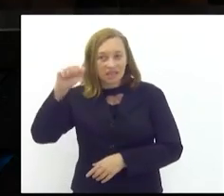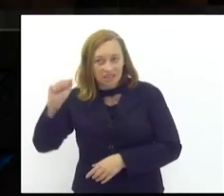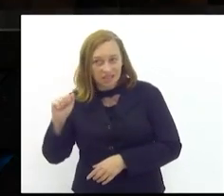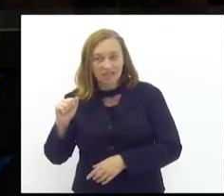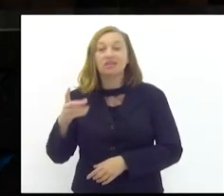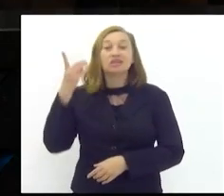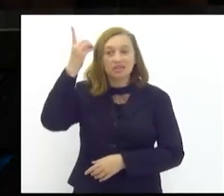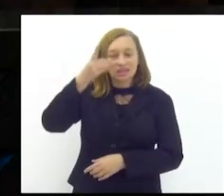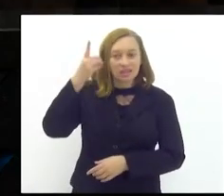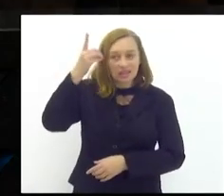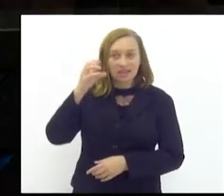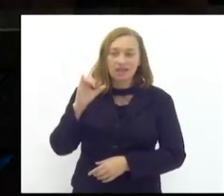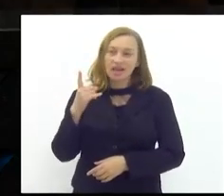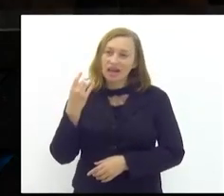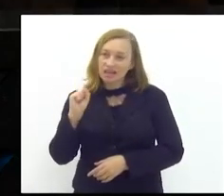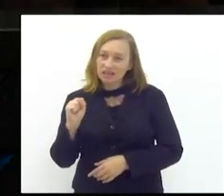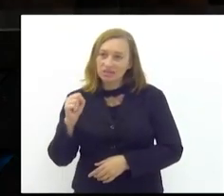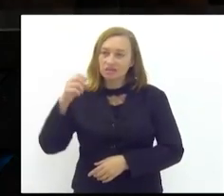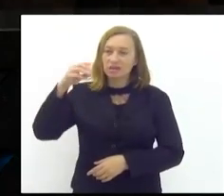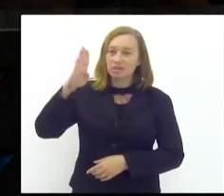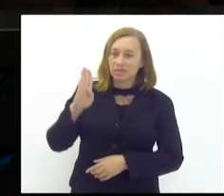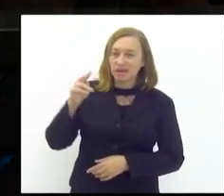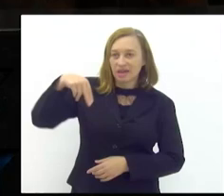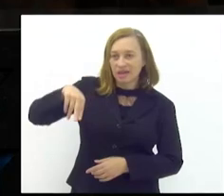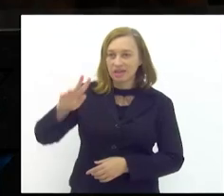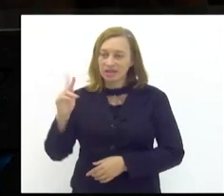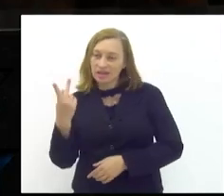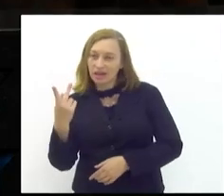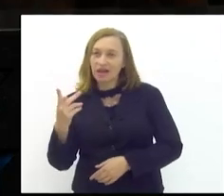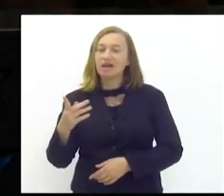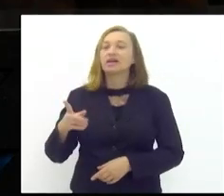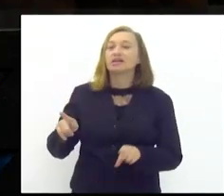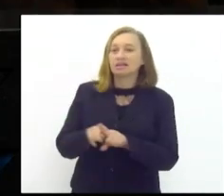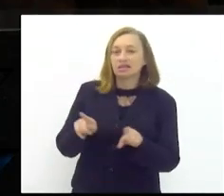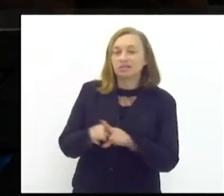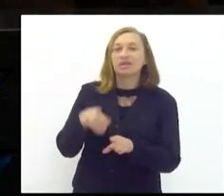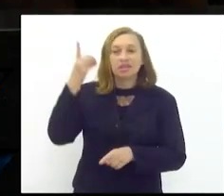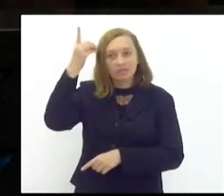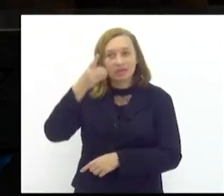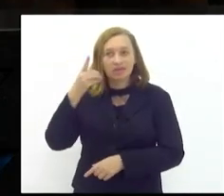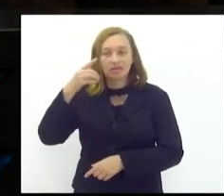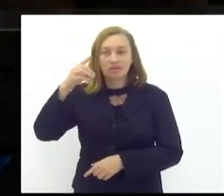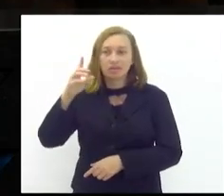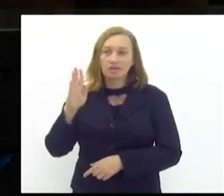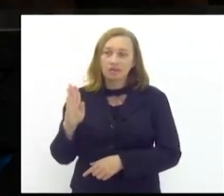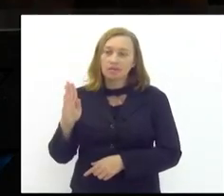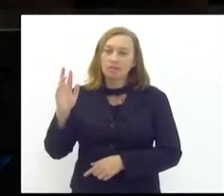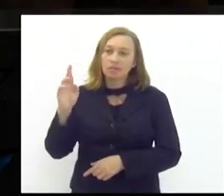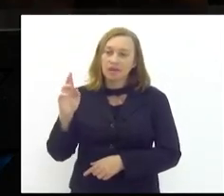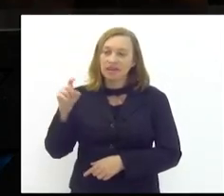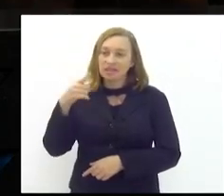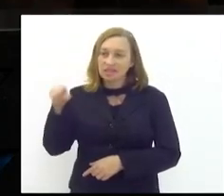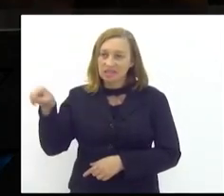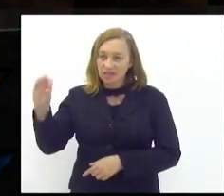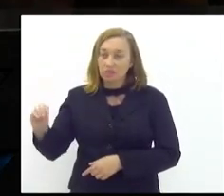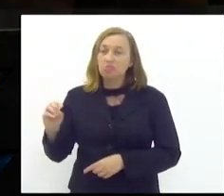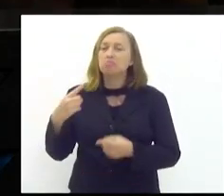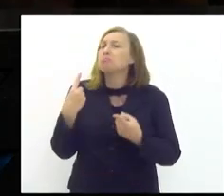Carlinhos do BNH e o deputado brasão mas porque